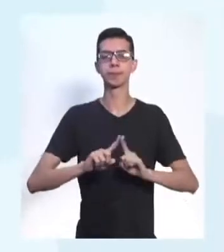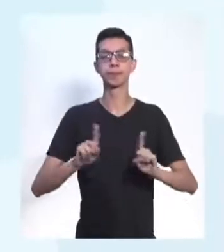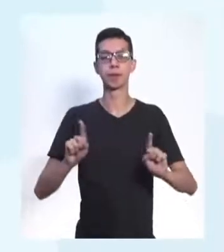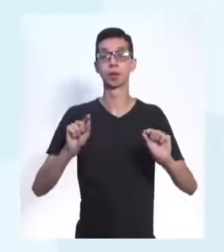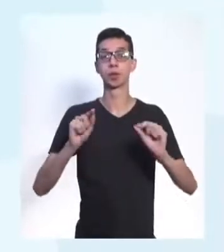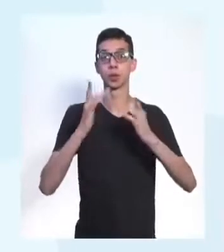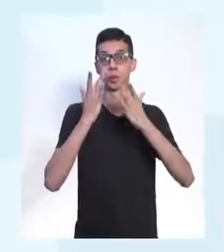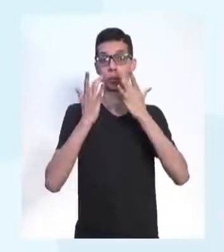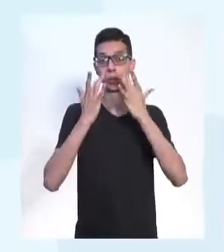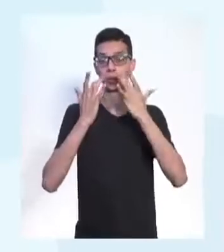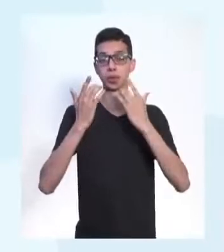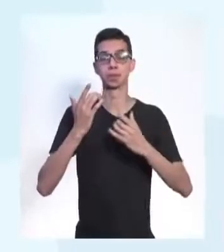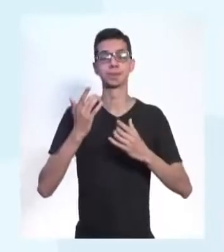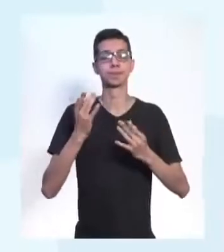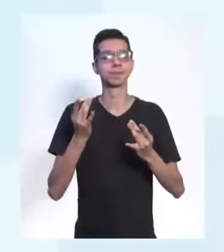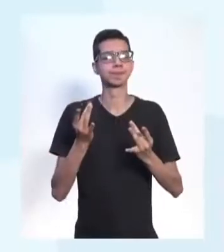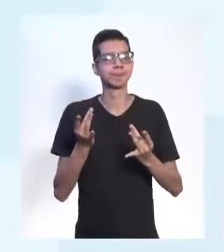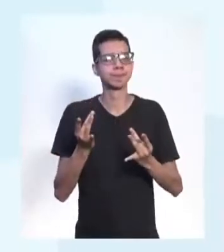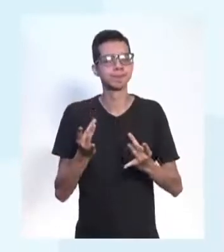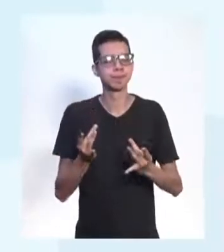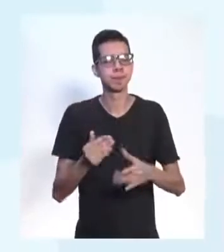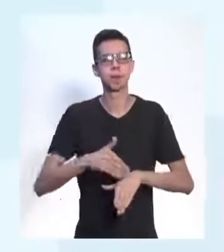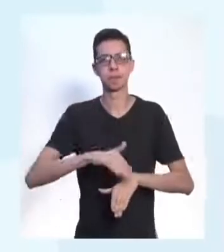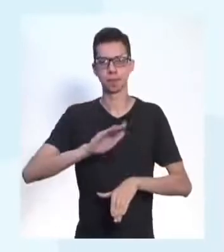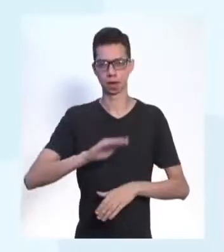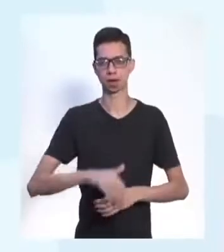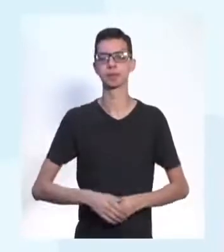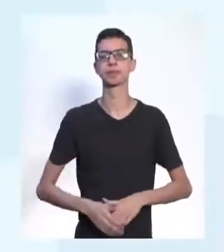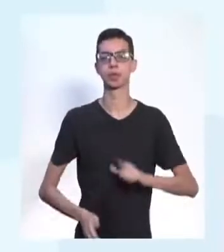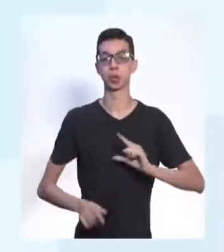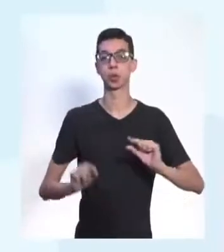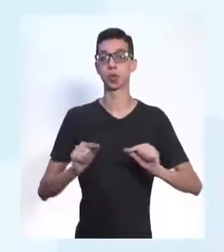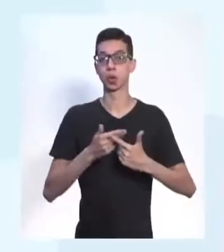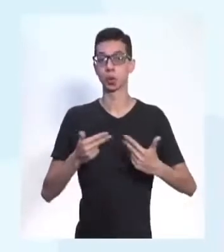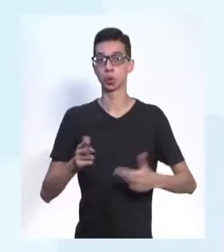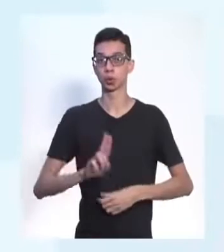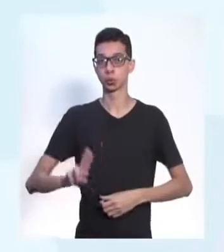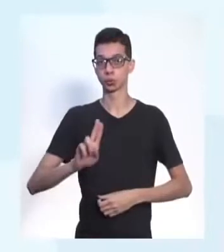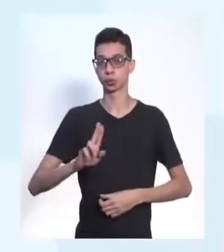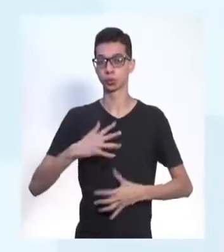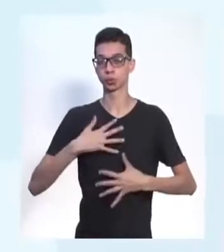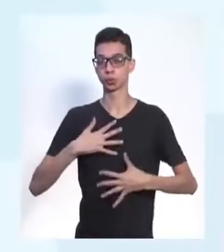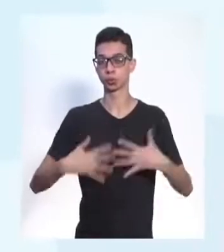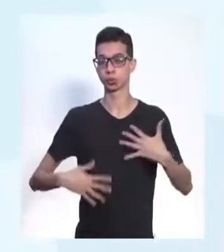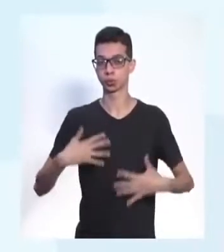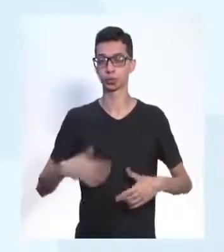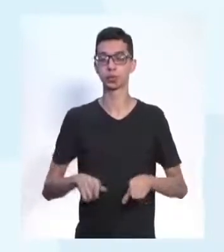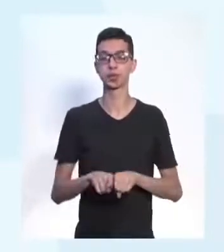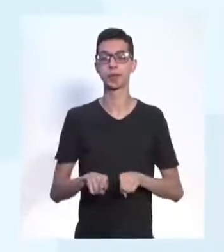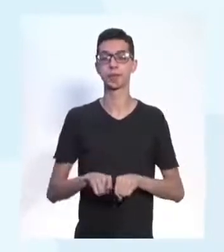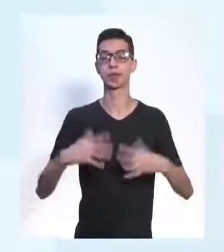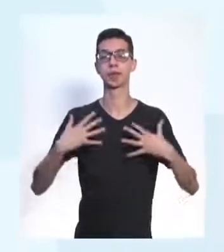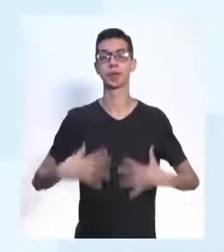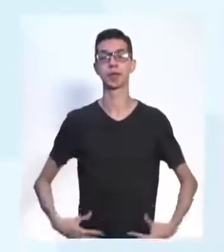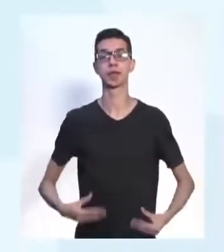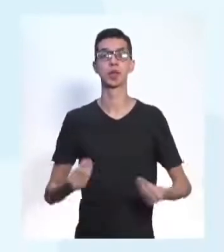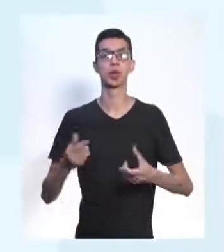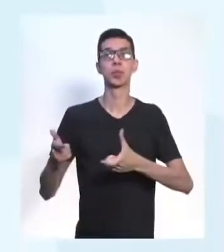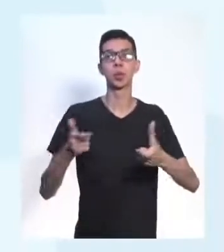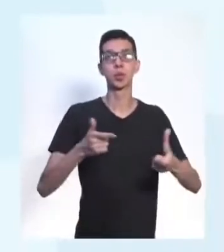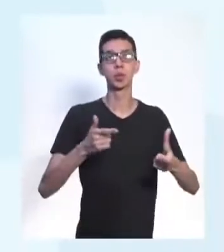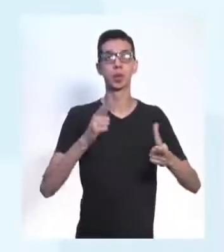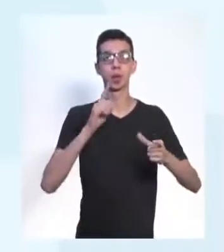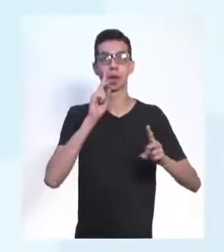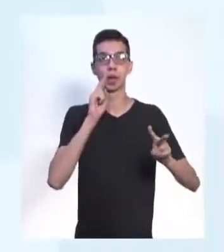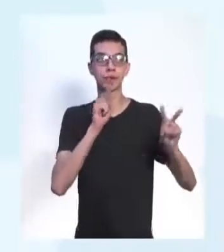muito mais do que isso. Então, ela tem outros elementos, como adereços e figurinos, cenário, sonoplastia, maquiagem,